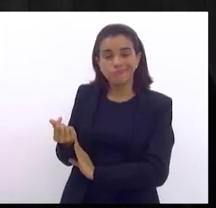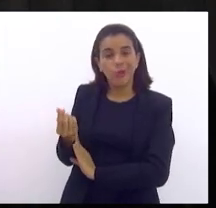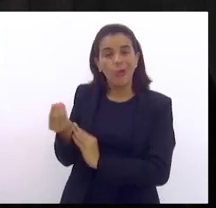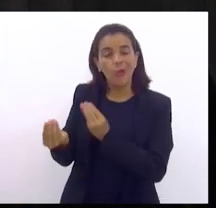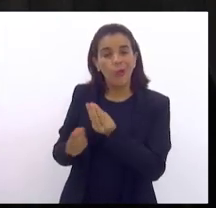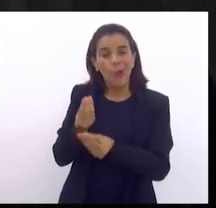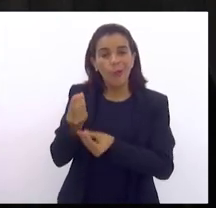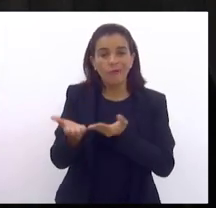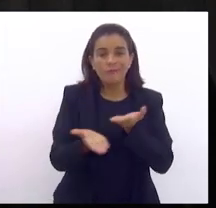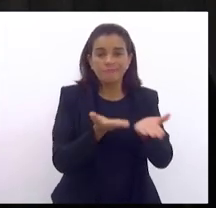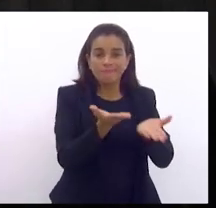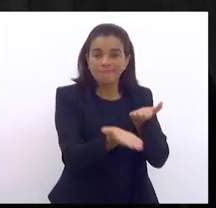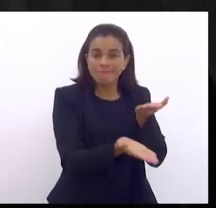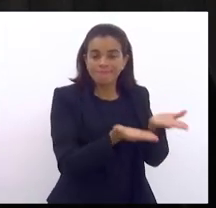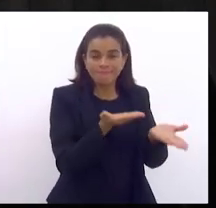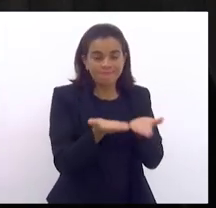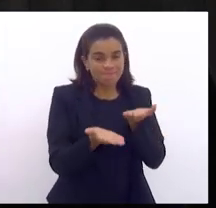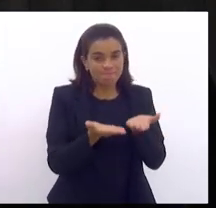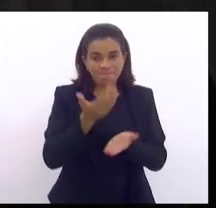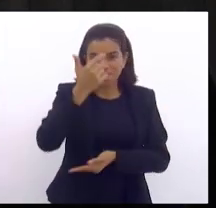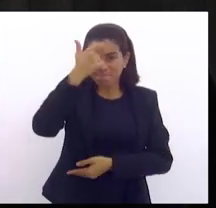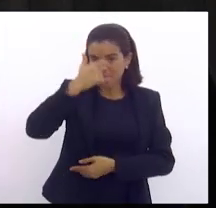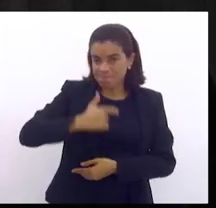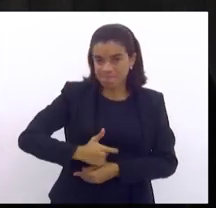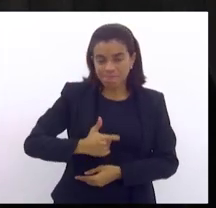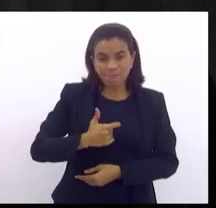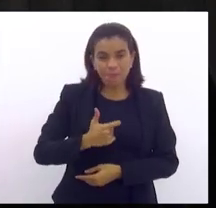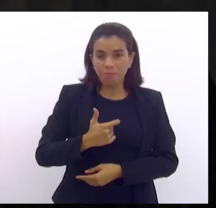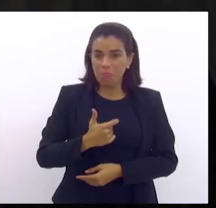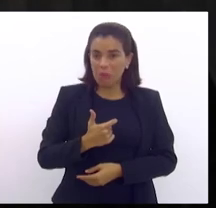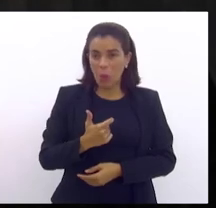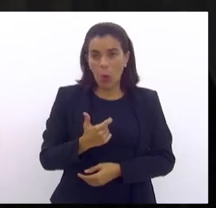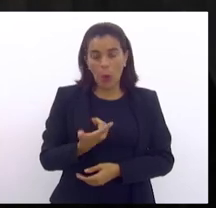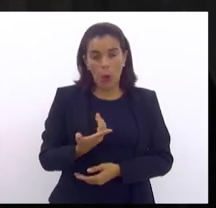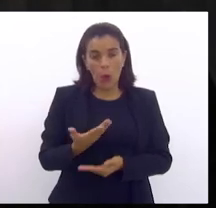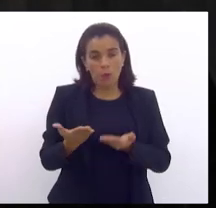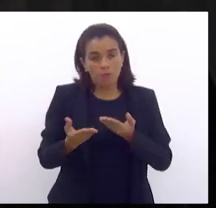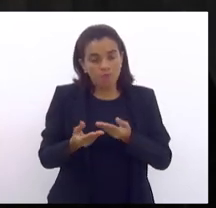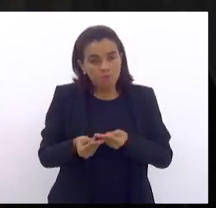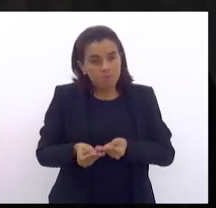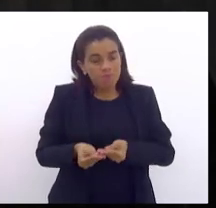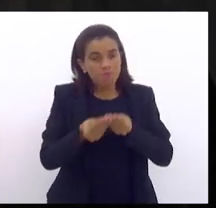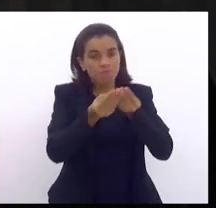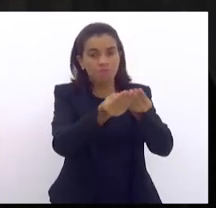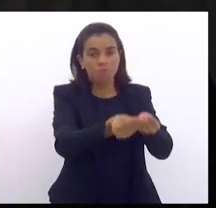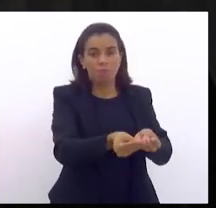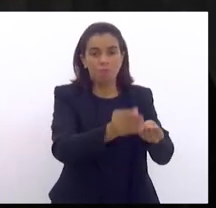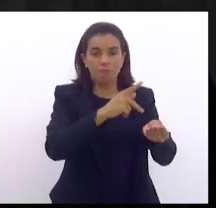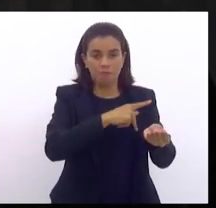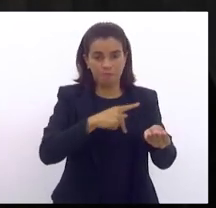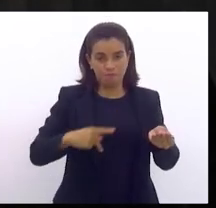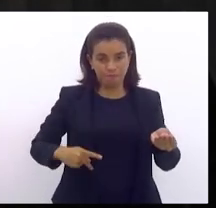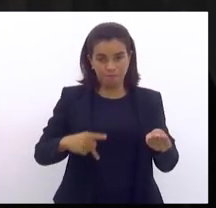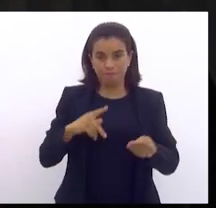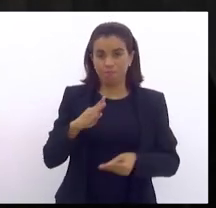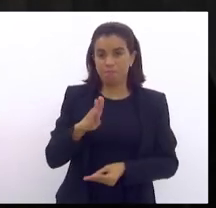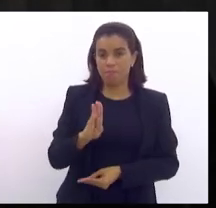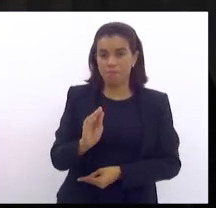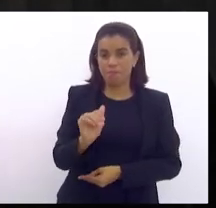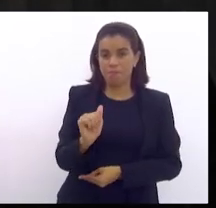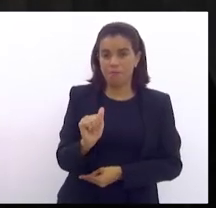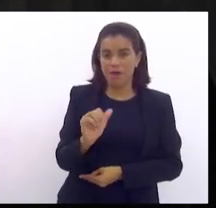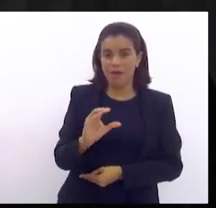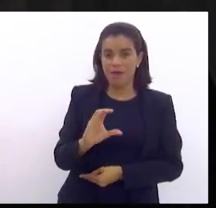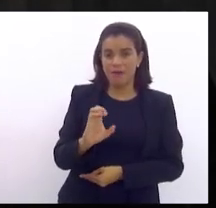atende? Eu entreguei ao presidente Bacelar, já tinha conversado com ele,